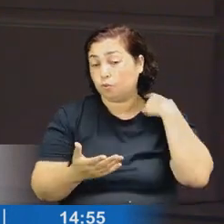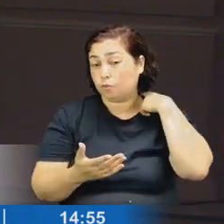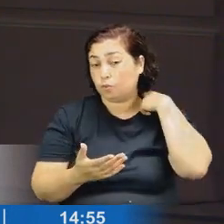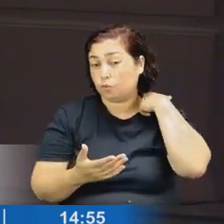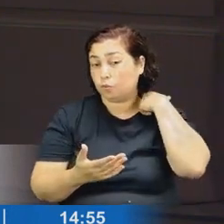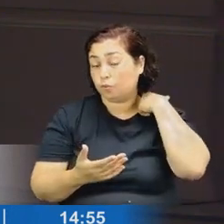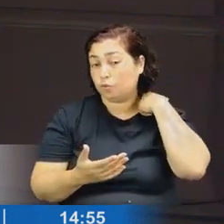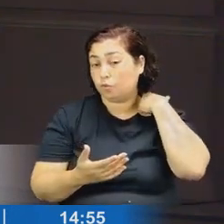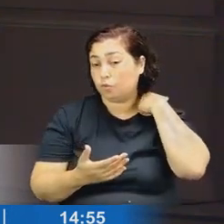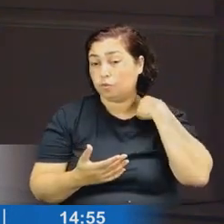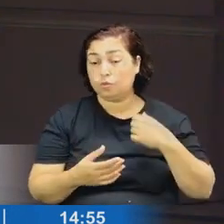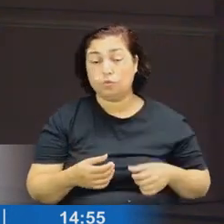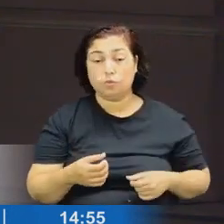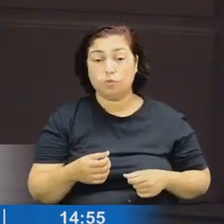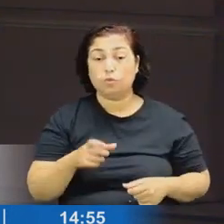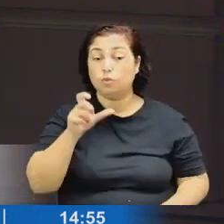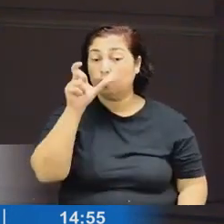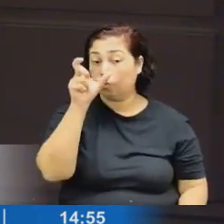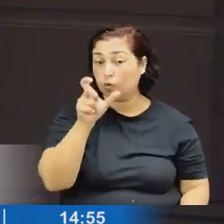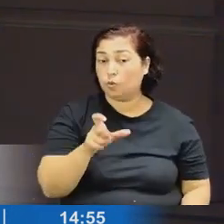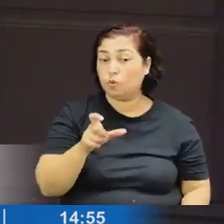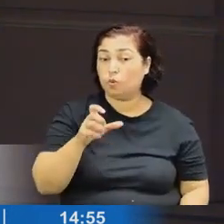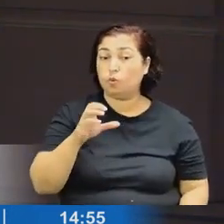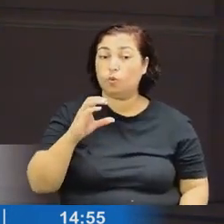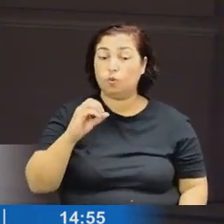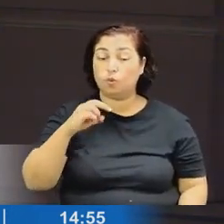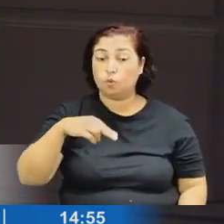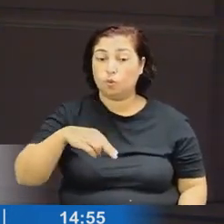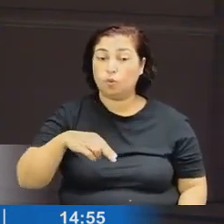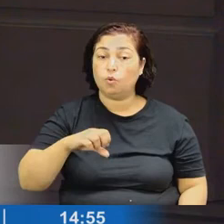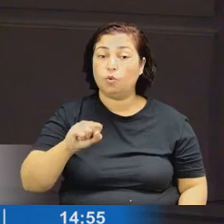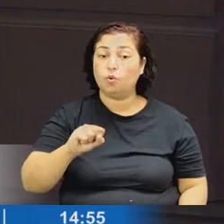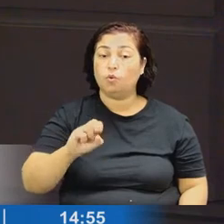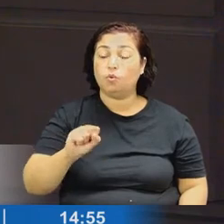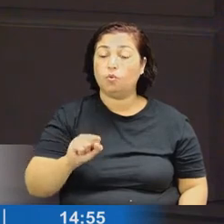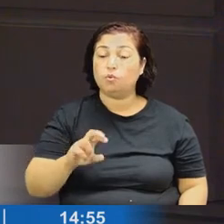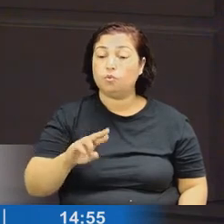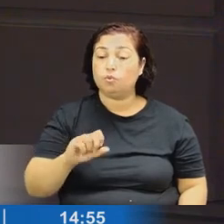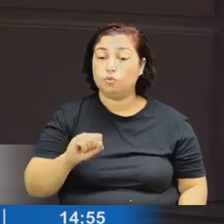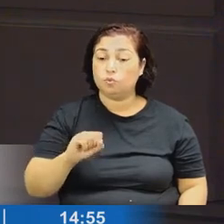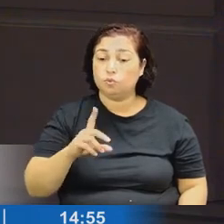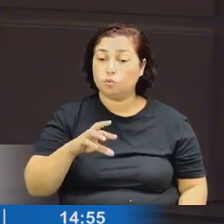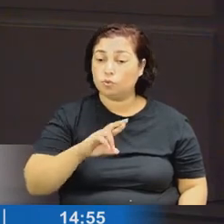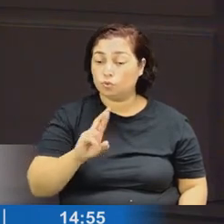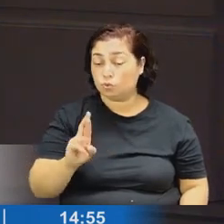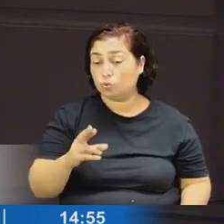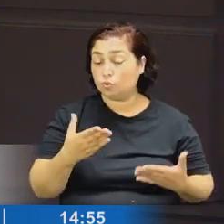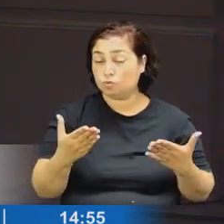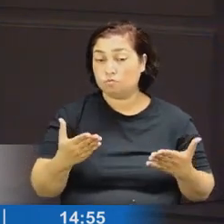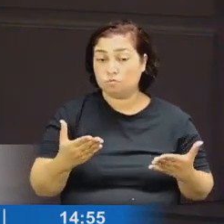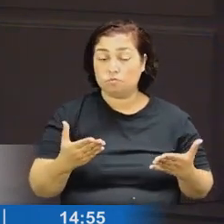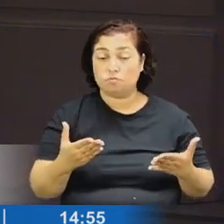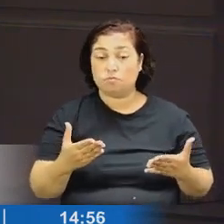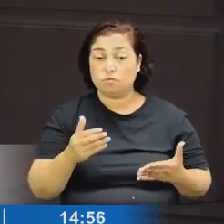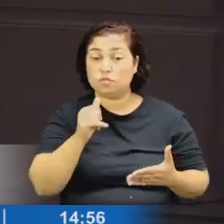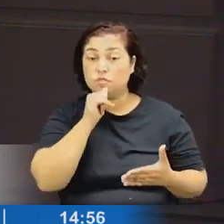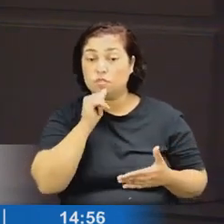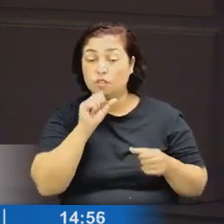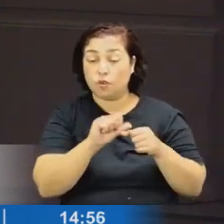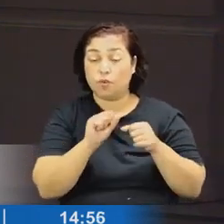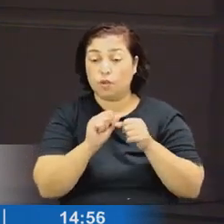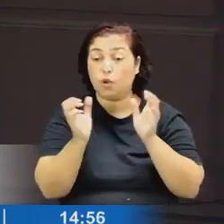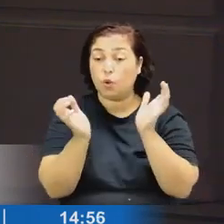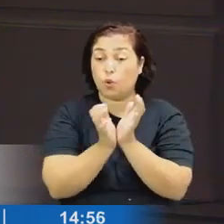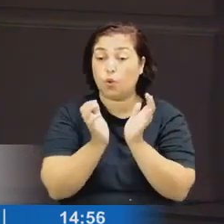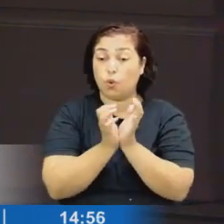conservador Então dentro do conservador Você tem uma galera que é contra o aborto então bota lá é outro exemplo Então esse fez o grupo lá